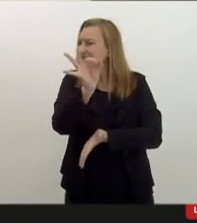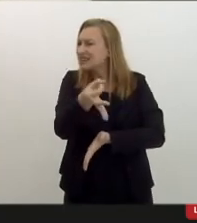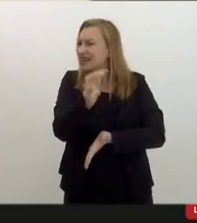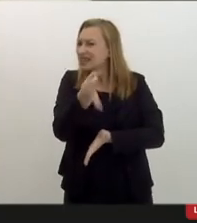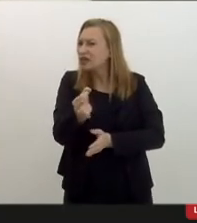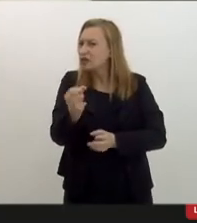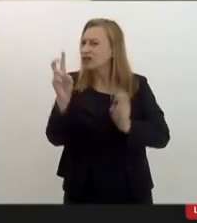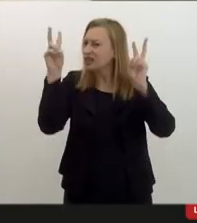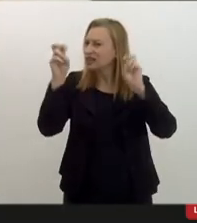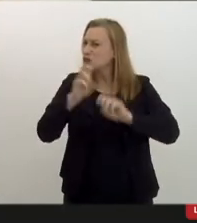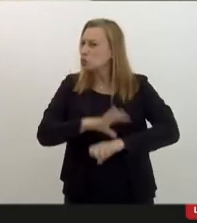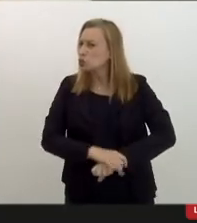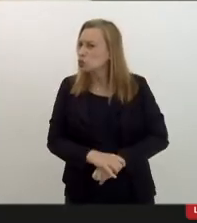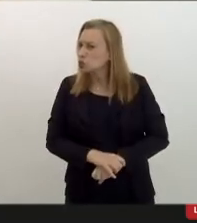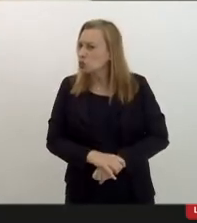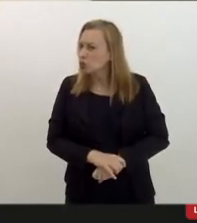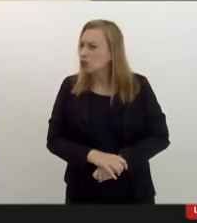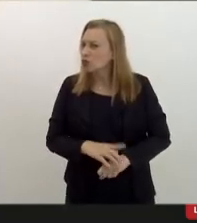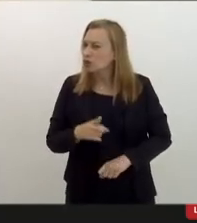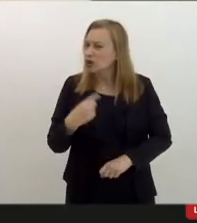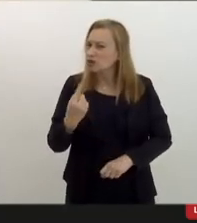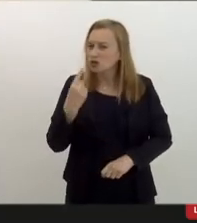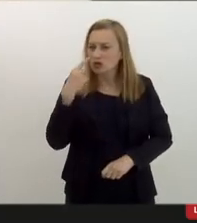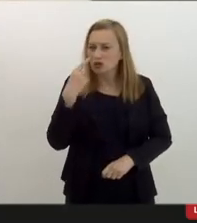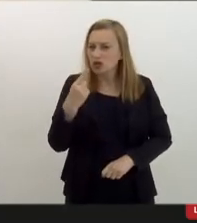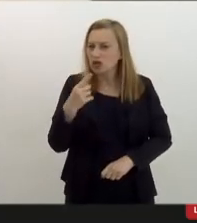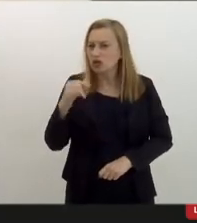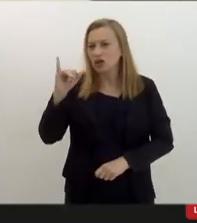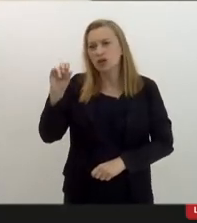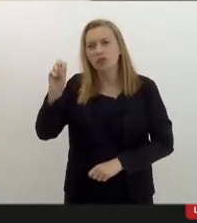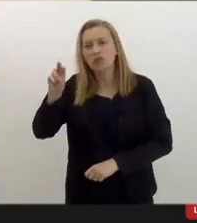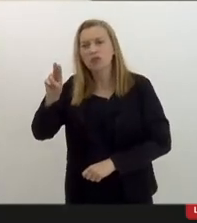tivesse ficado pra que a gente espera